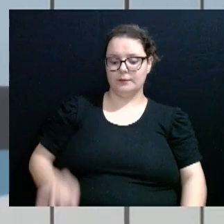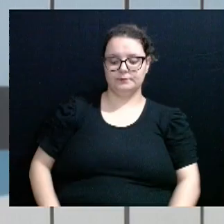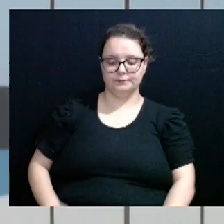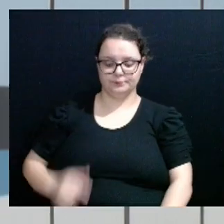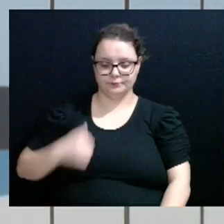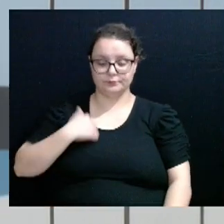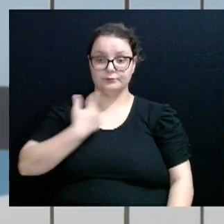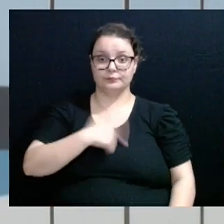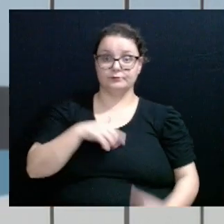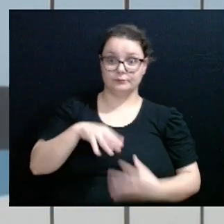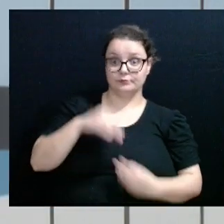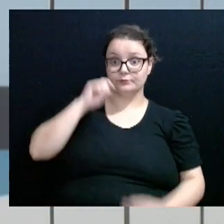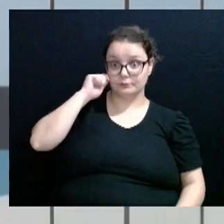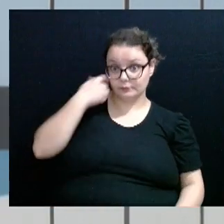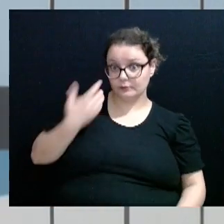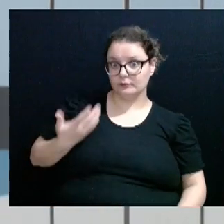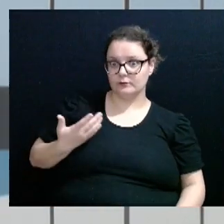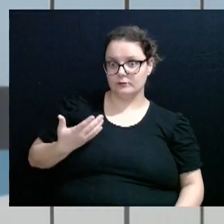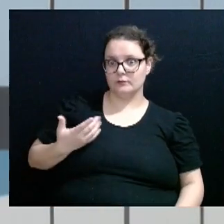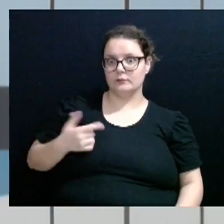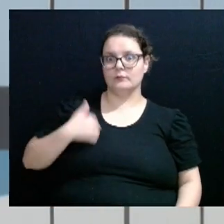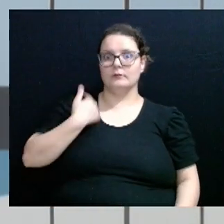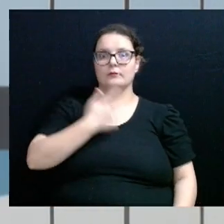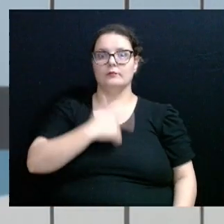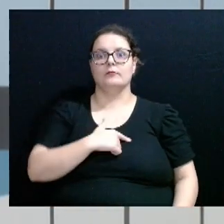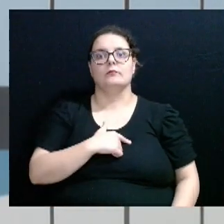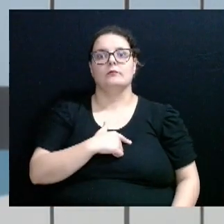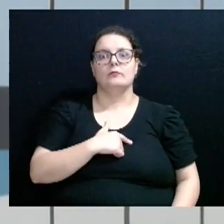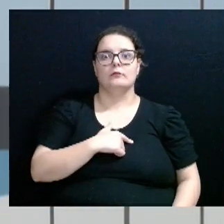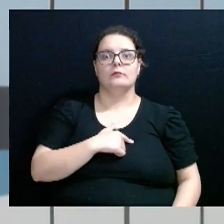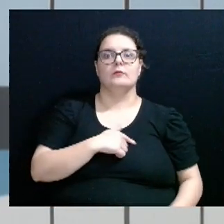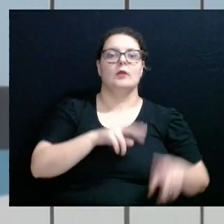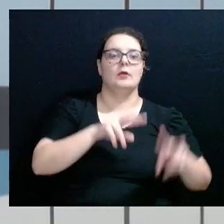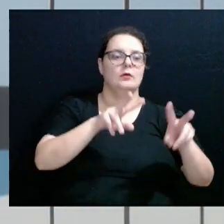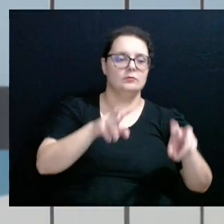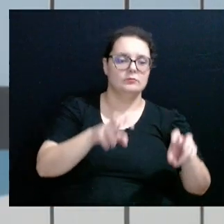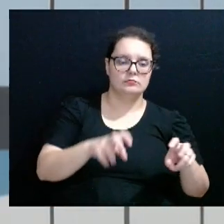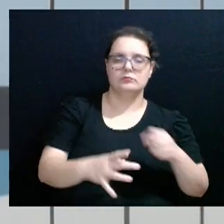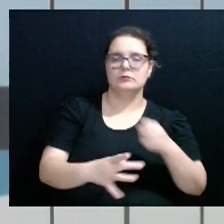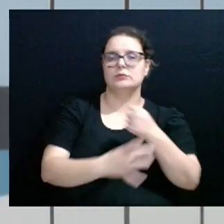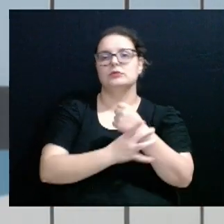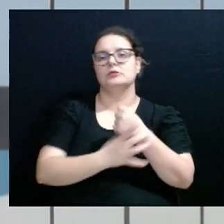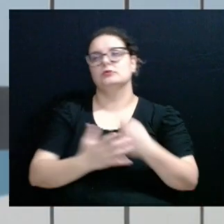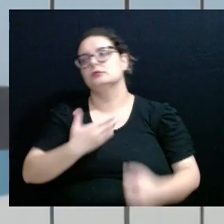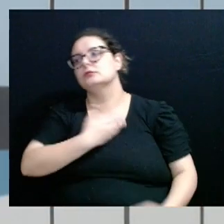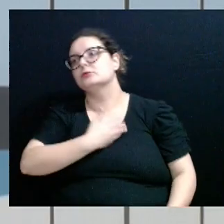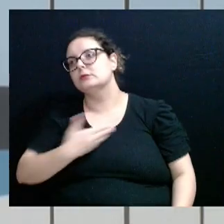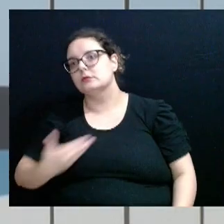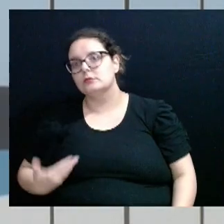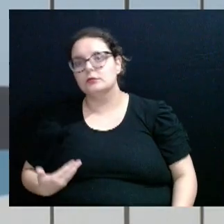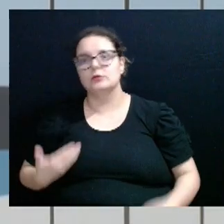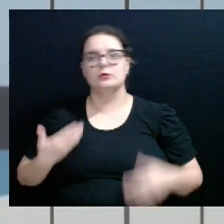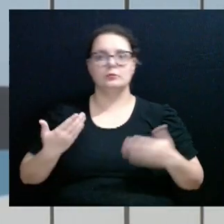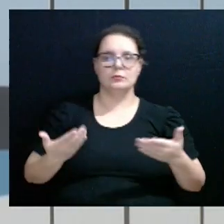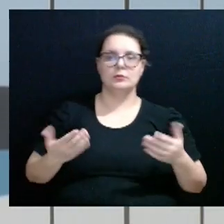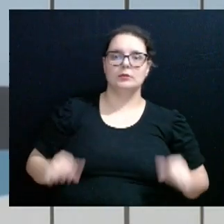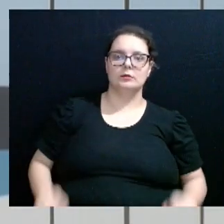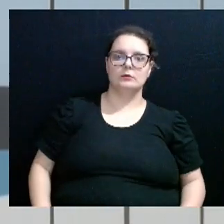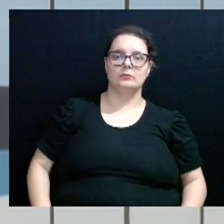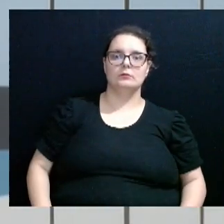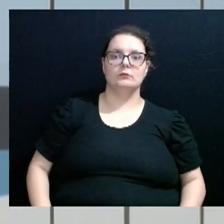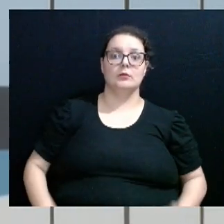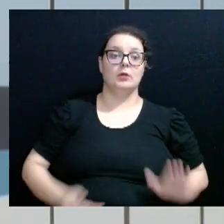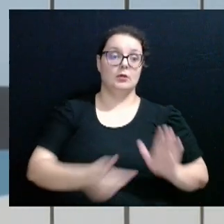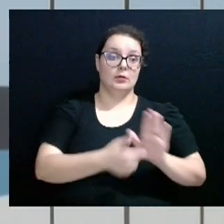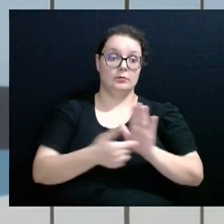a gente cobria muitos temas de segurança pública, que são temas que acabam expondo um pouco a violência,